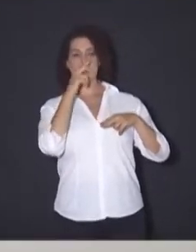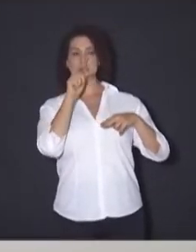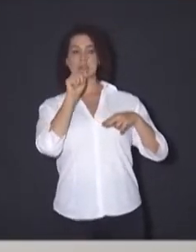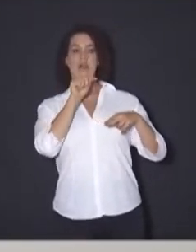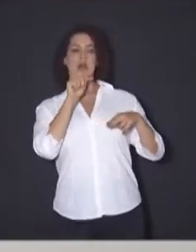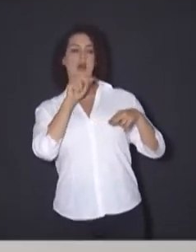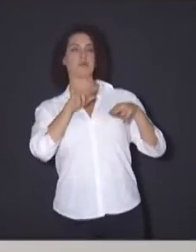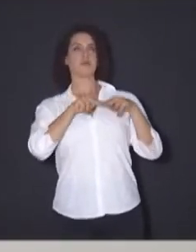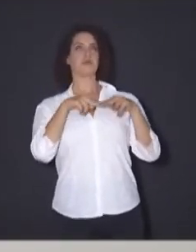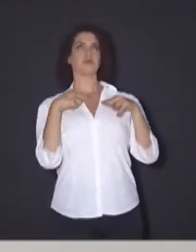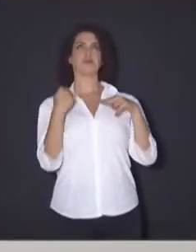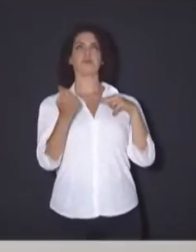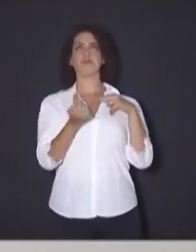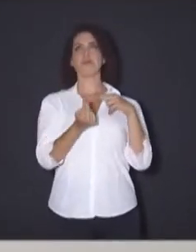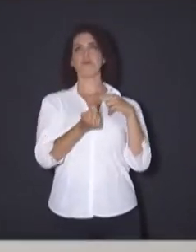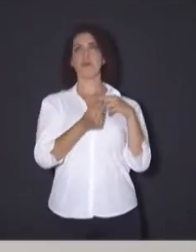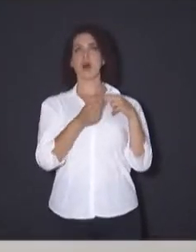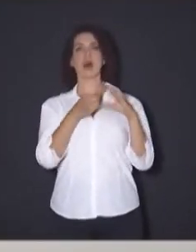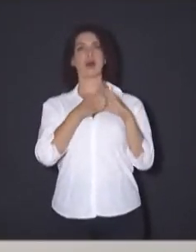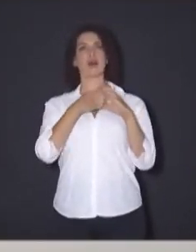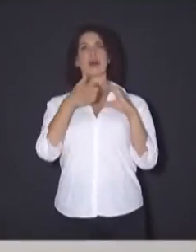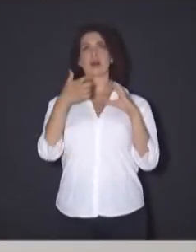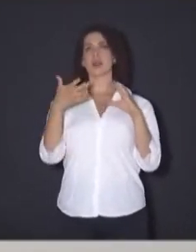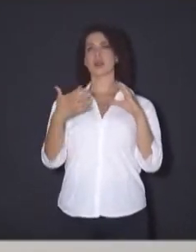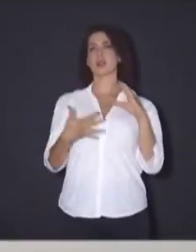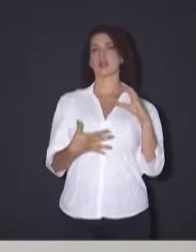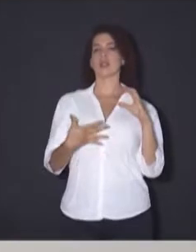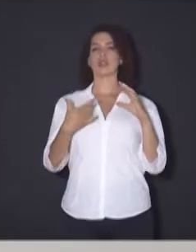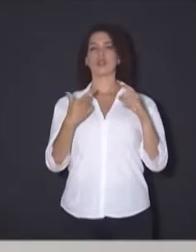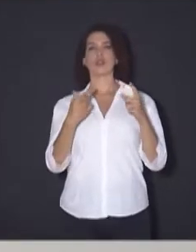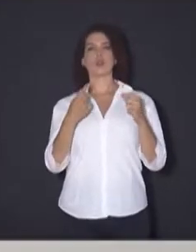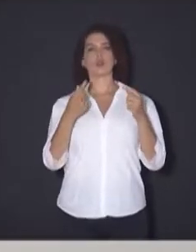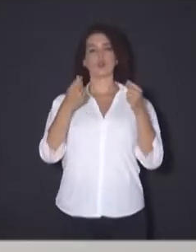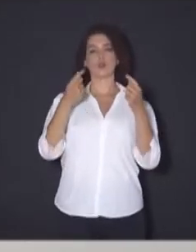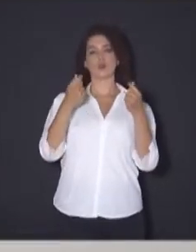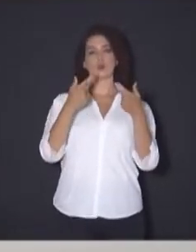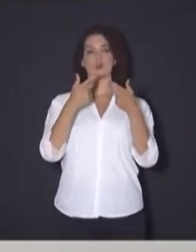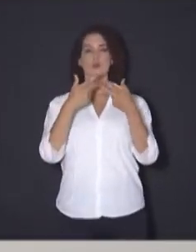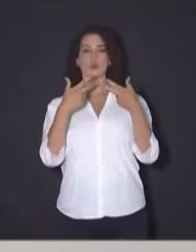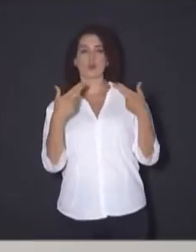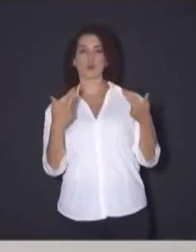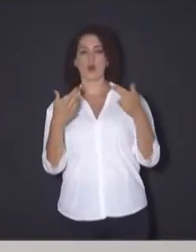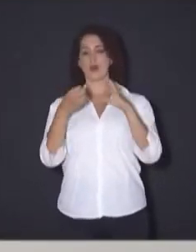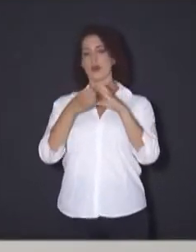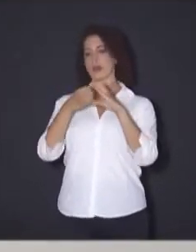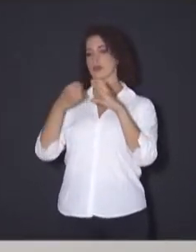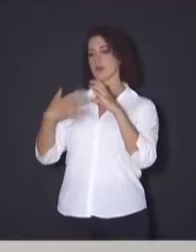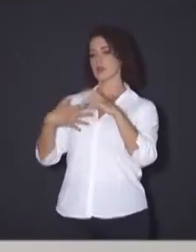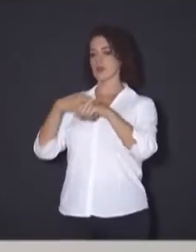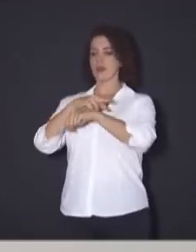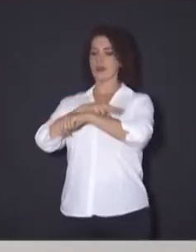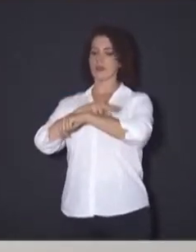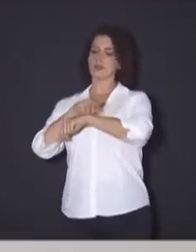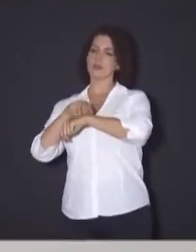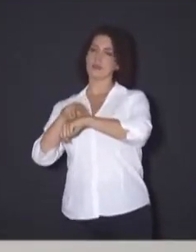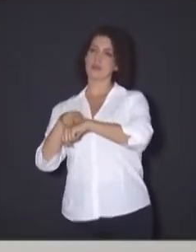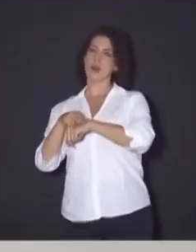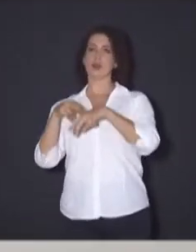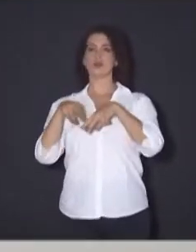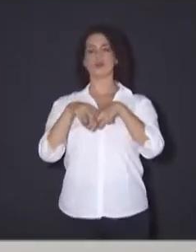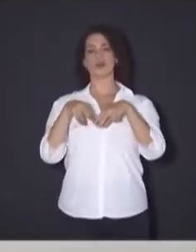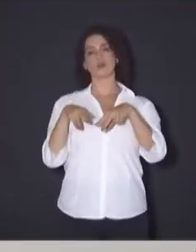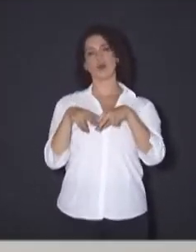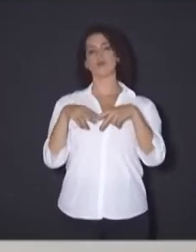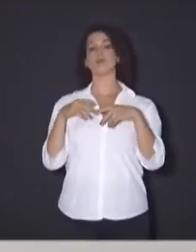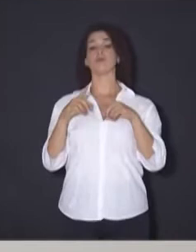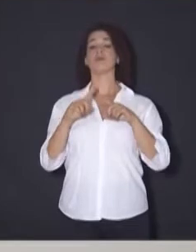bairros que estão a tentar bater isca de renda tal característica nas real thaw de gênero tal mas